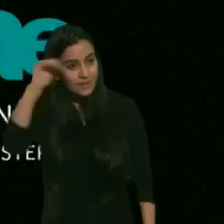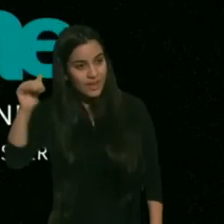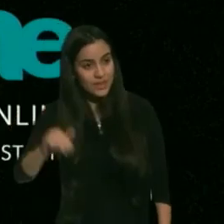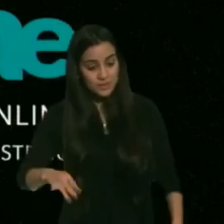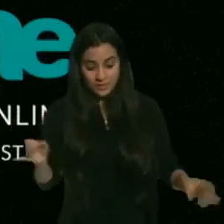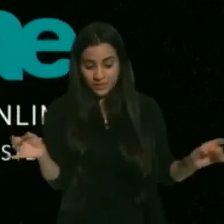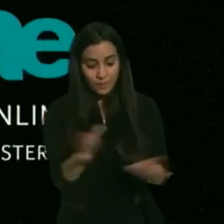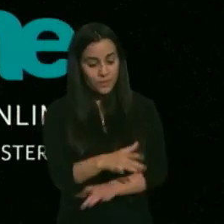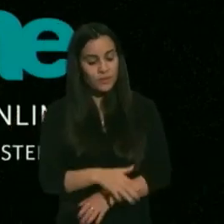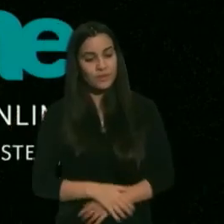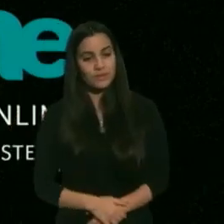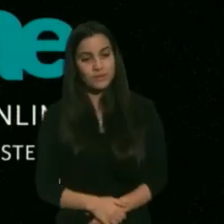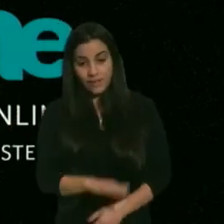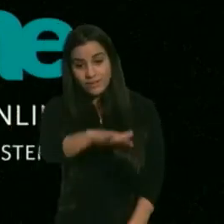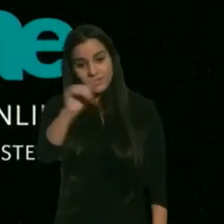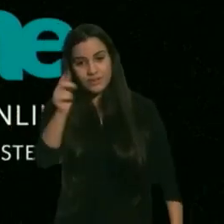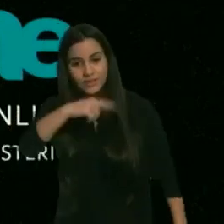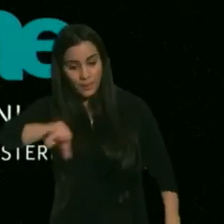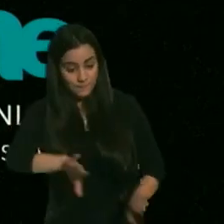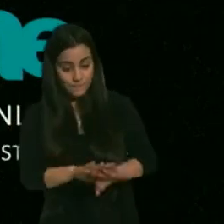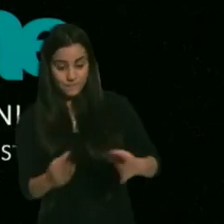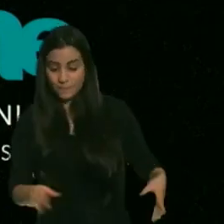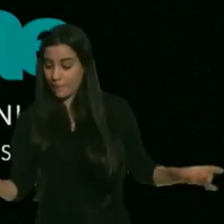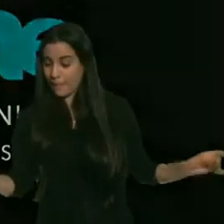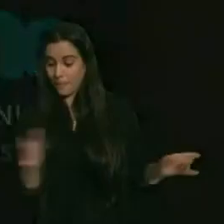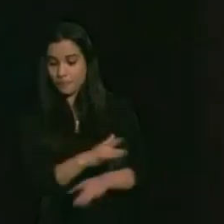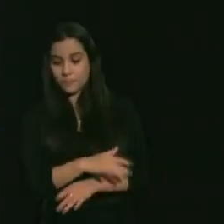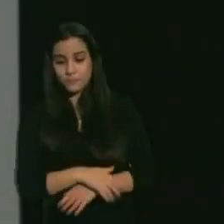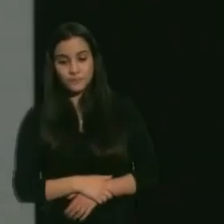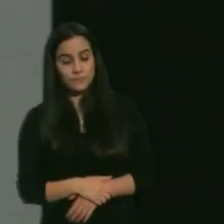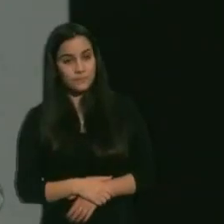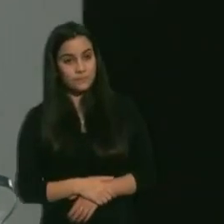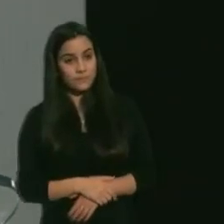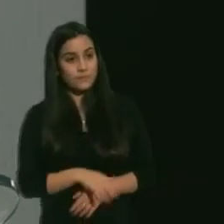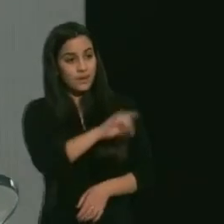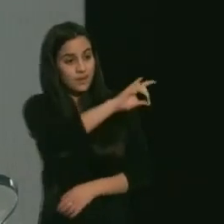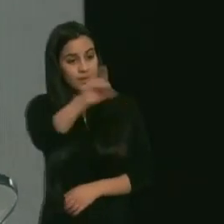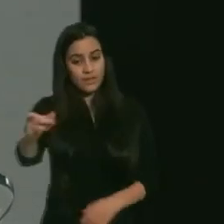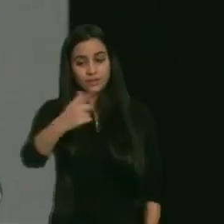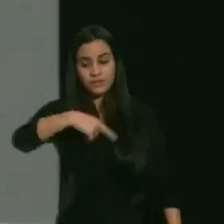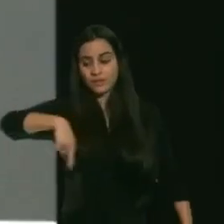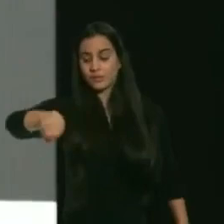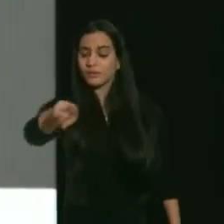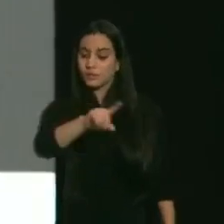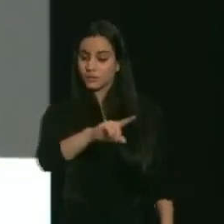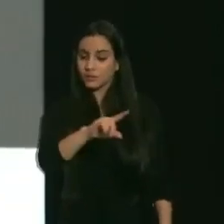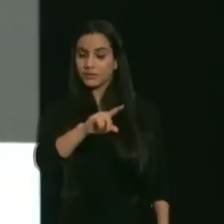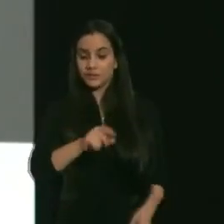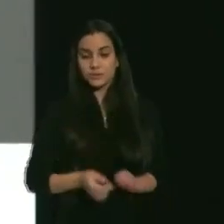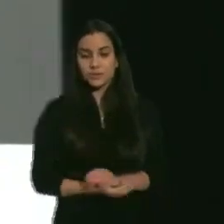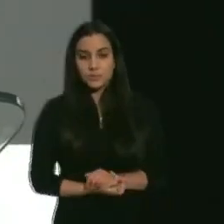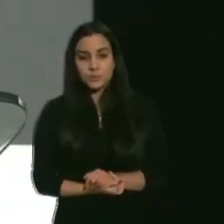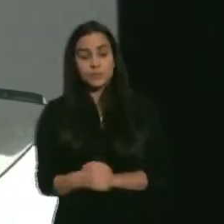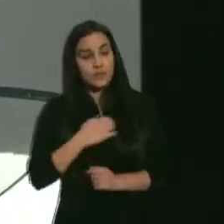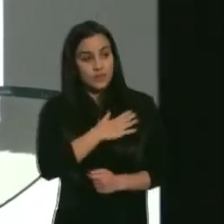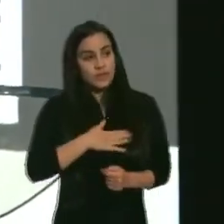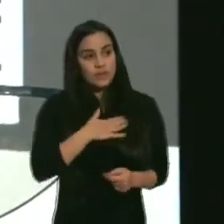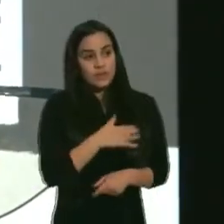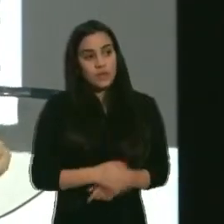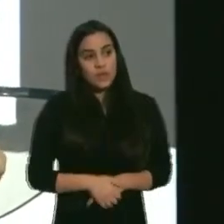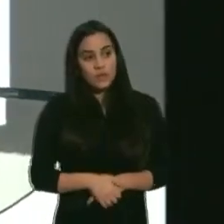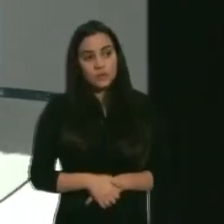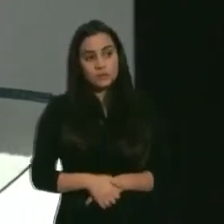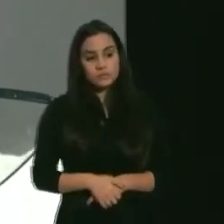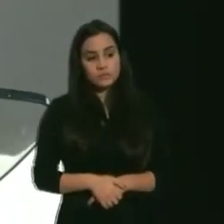posta. Venham, a mesa está posta para cada um de vocês. Eu gosto da imagem de